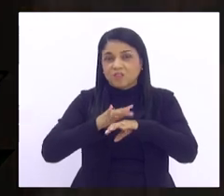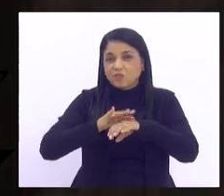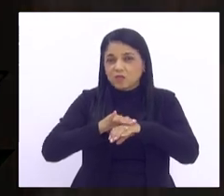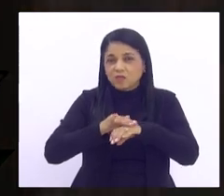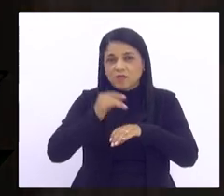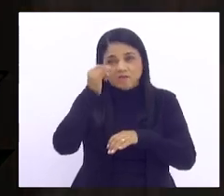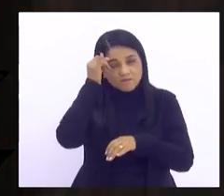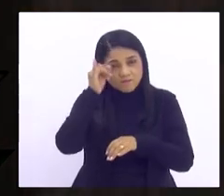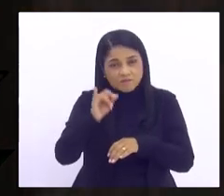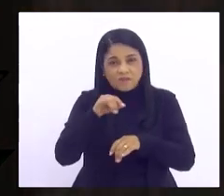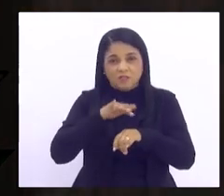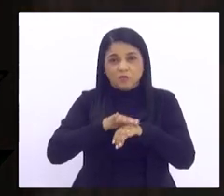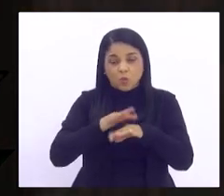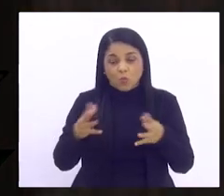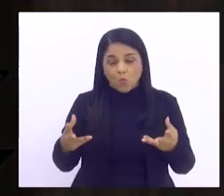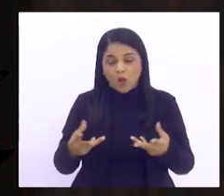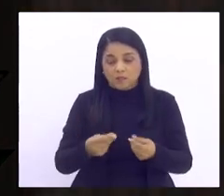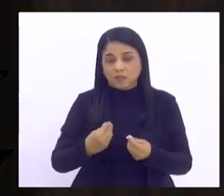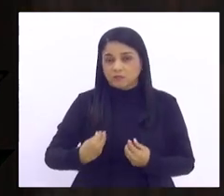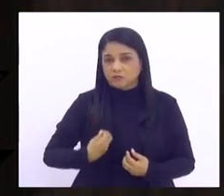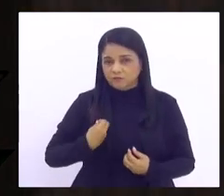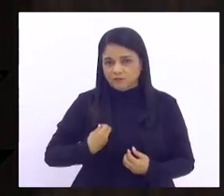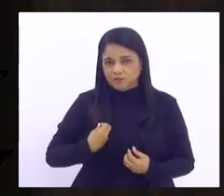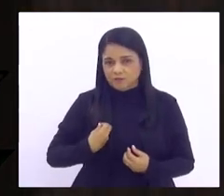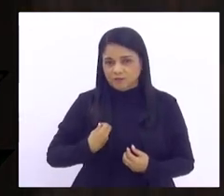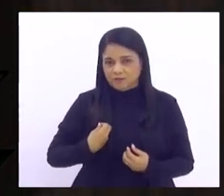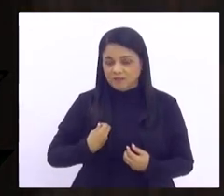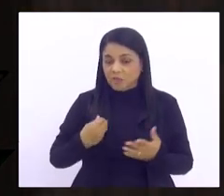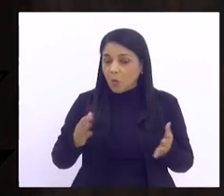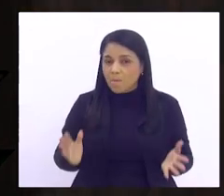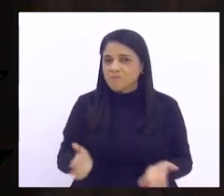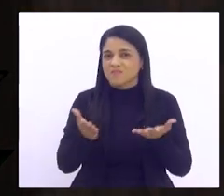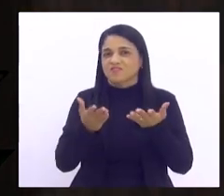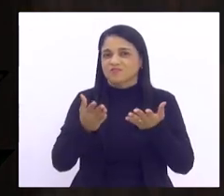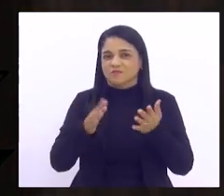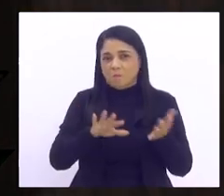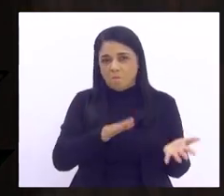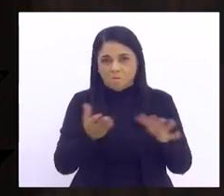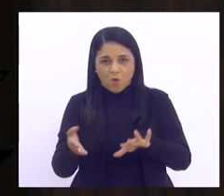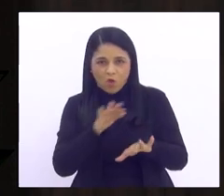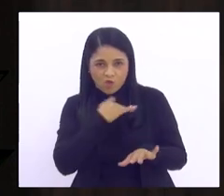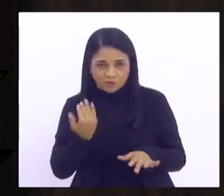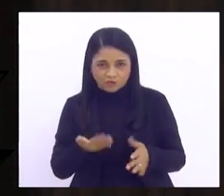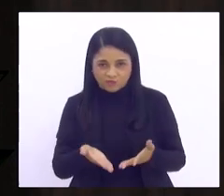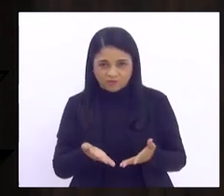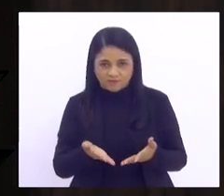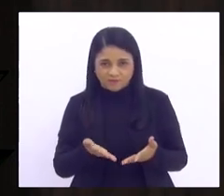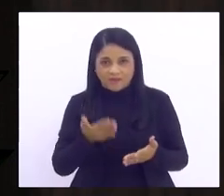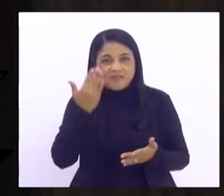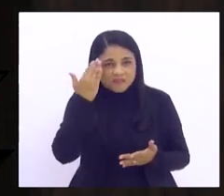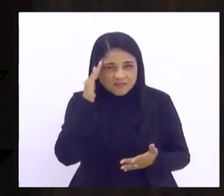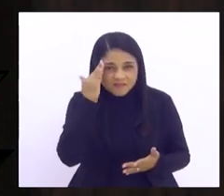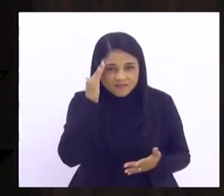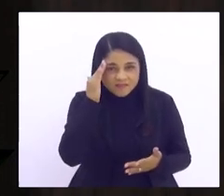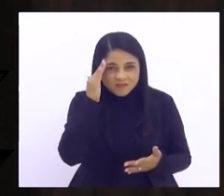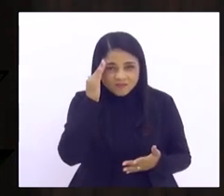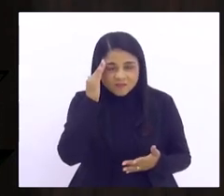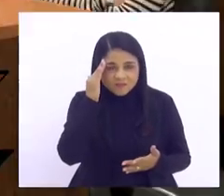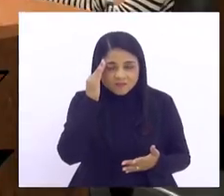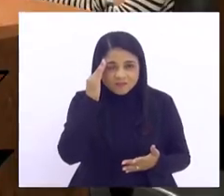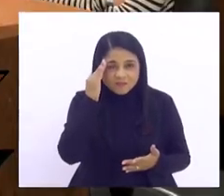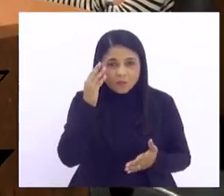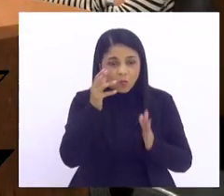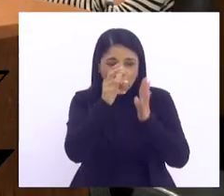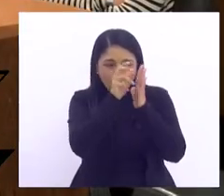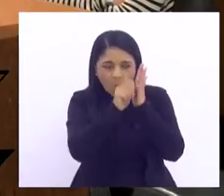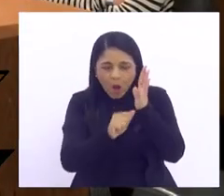tentar promover a qualidade de vida e não promovendo a morte. Vocês conseguem entender como que, em hipótese alguma, o